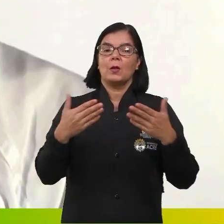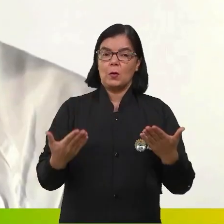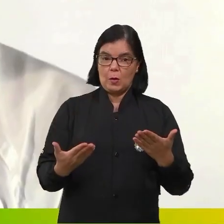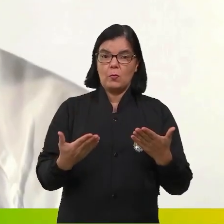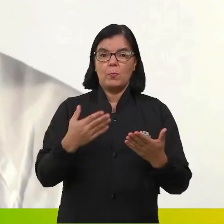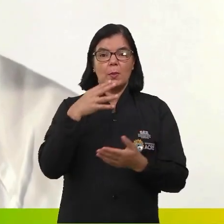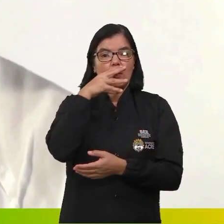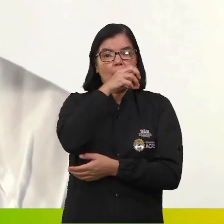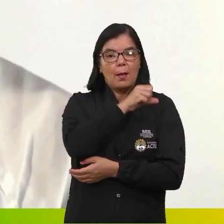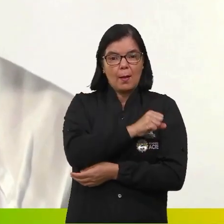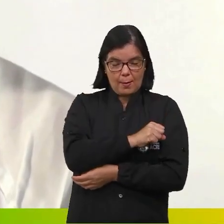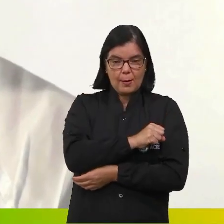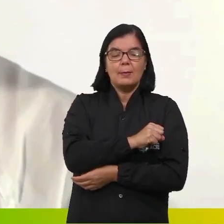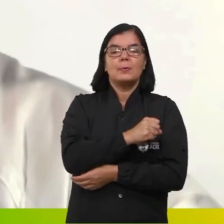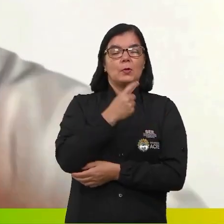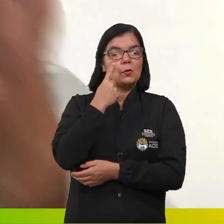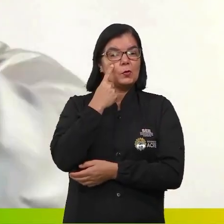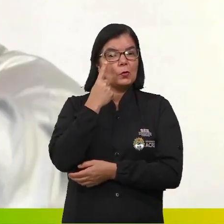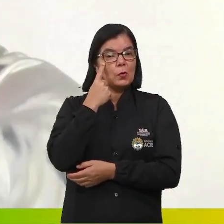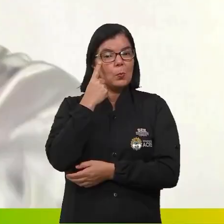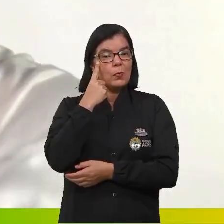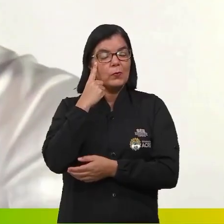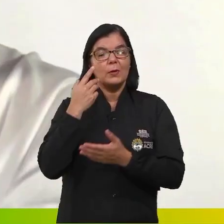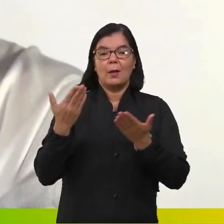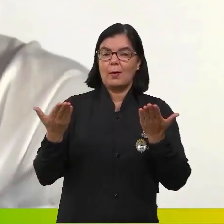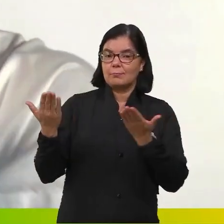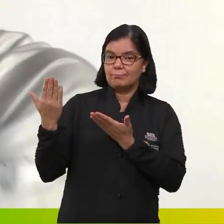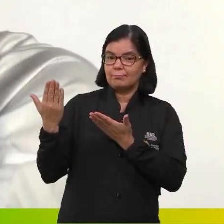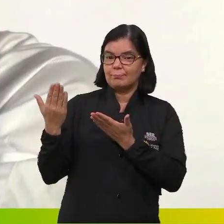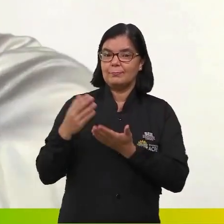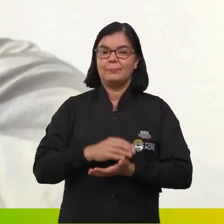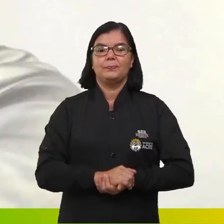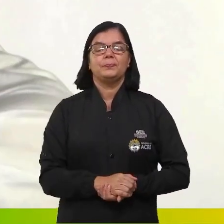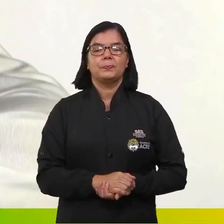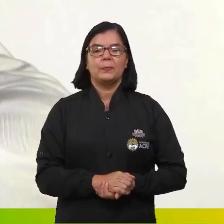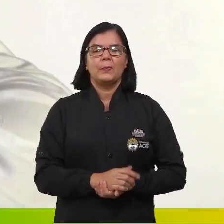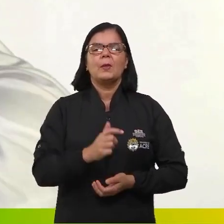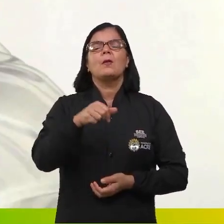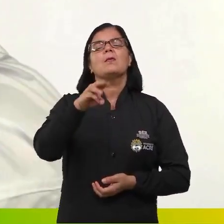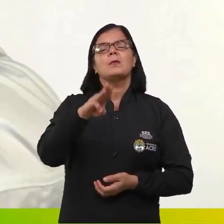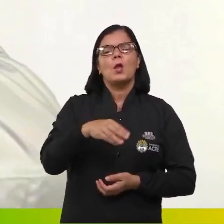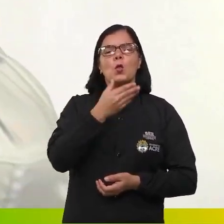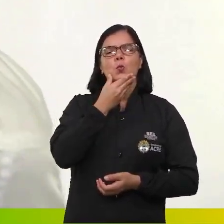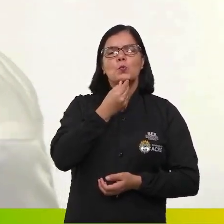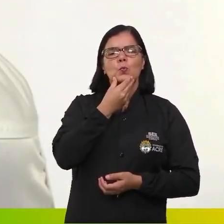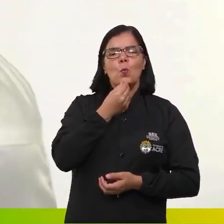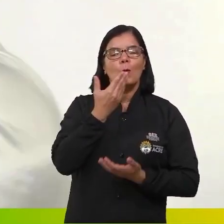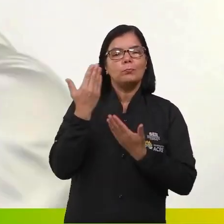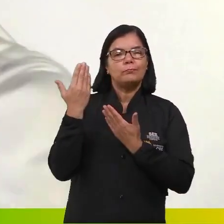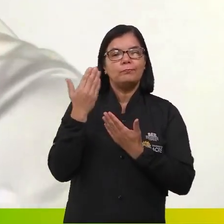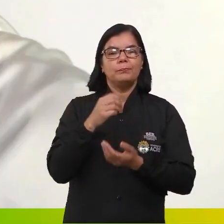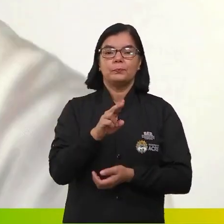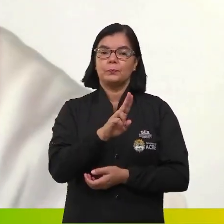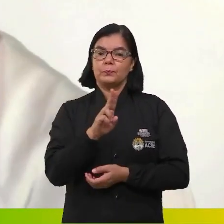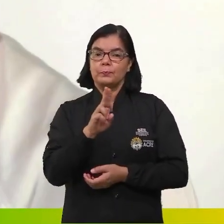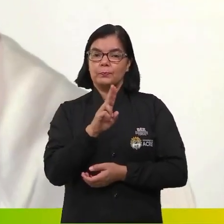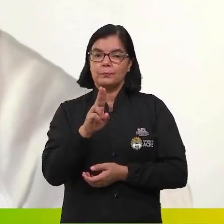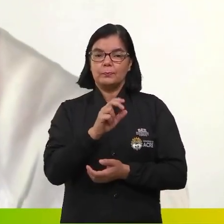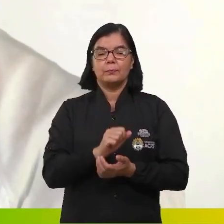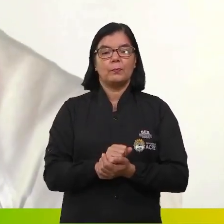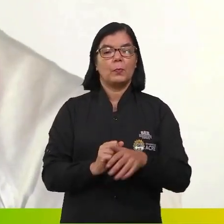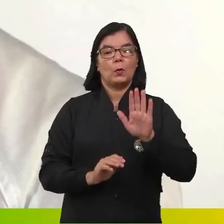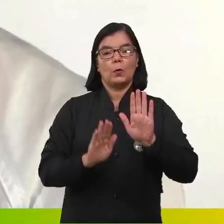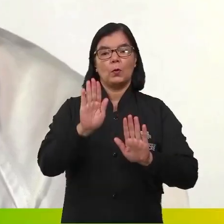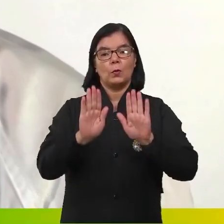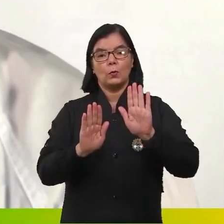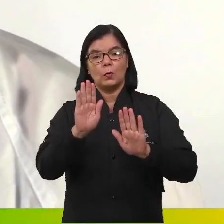muito breve, como a que nós estamos vendo aí. Quem é esse ator? Esse ator ele é chamado de pantomimo